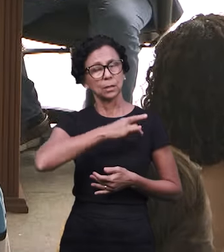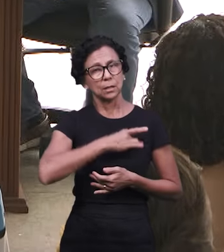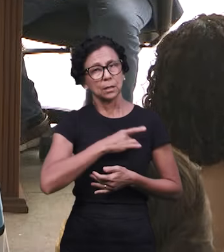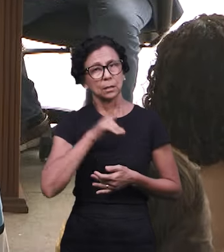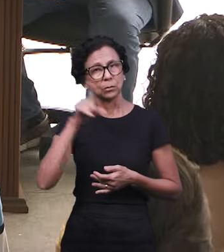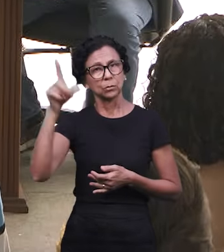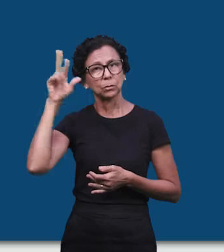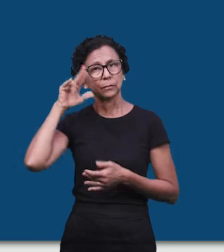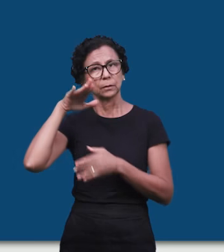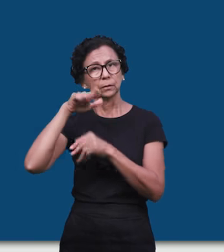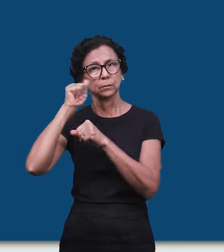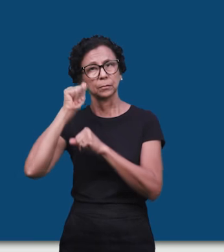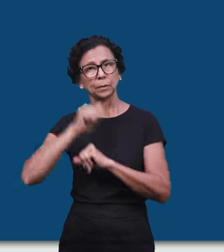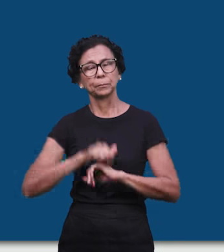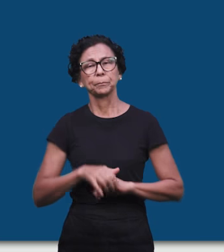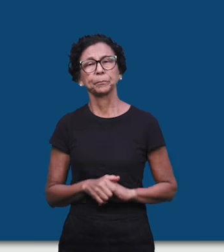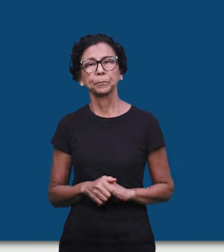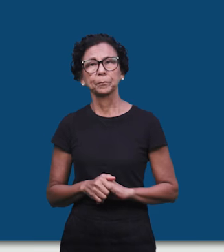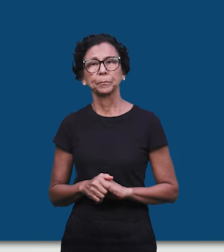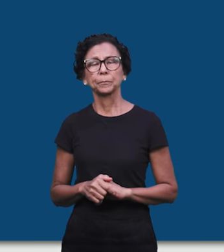para ser identificada, foi chamado. Vamos lá.